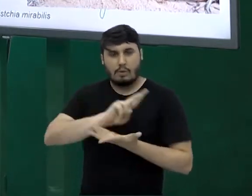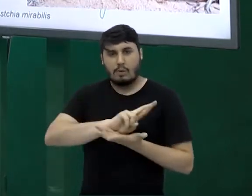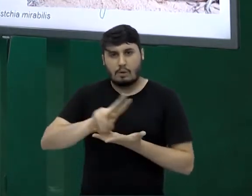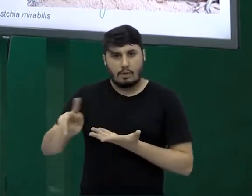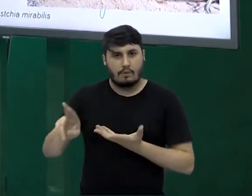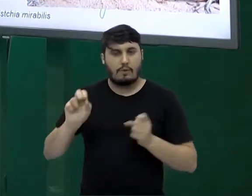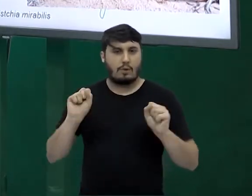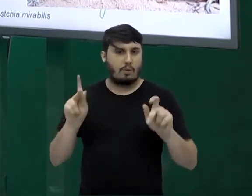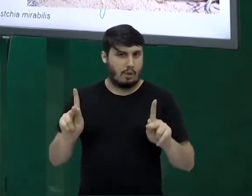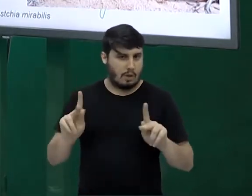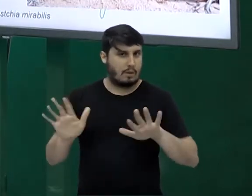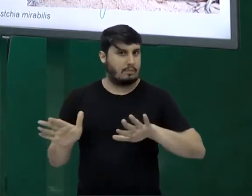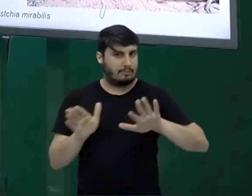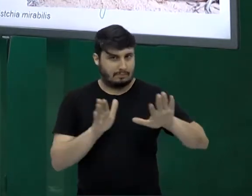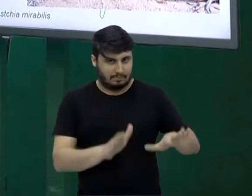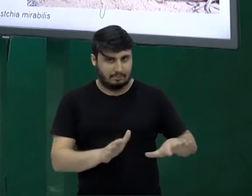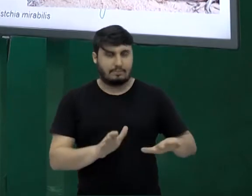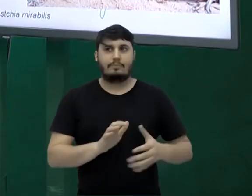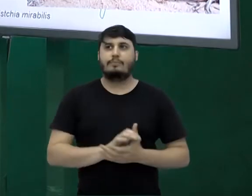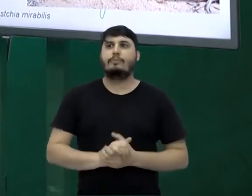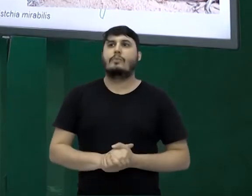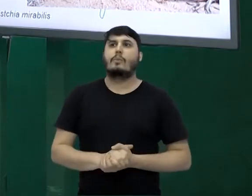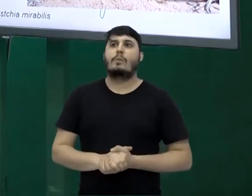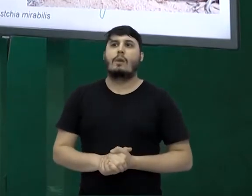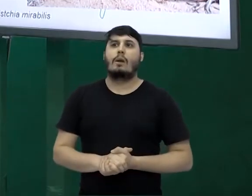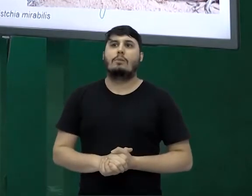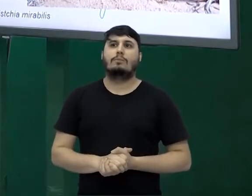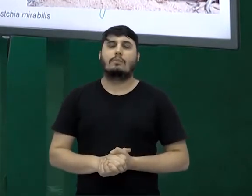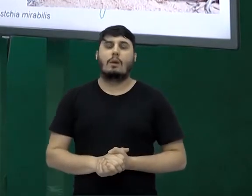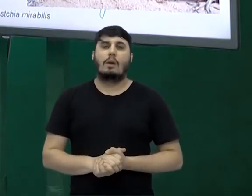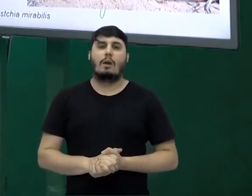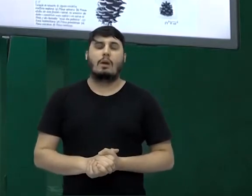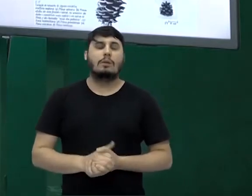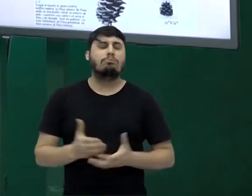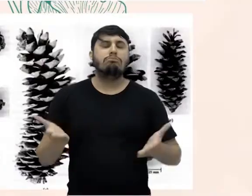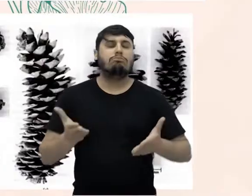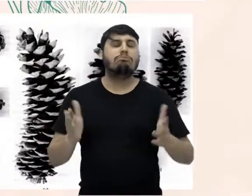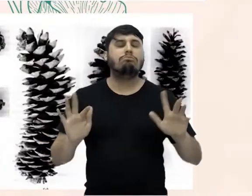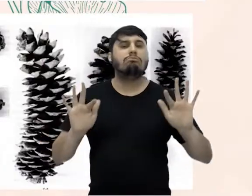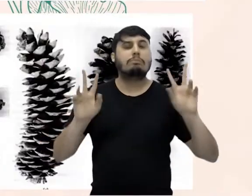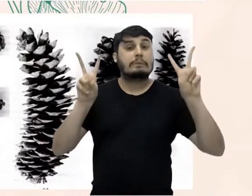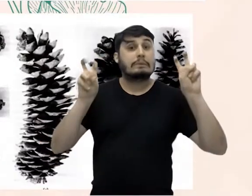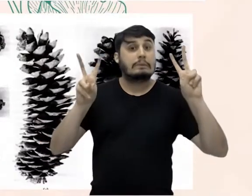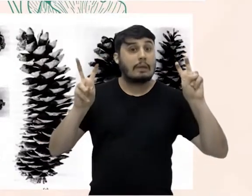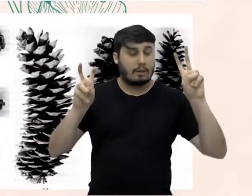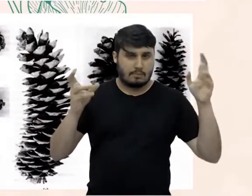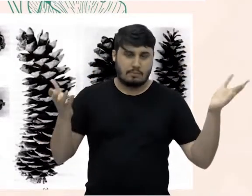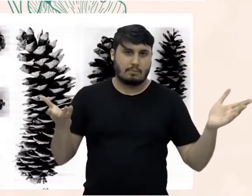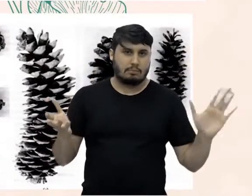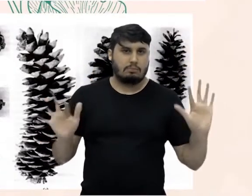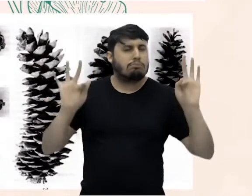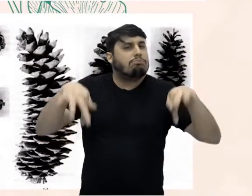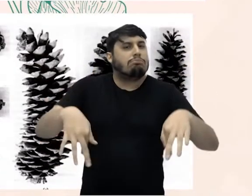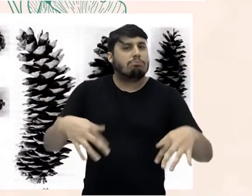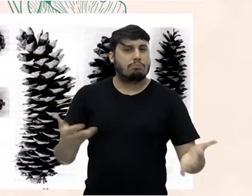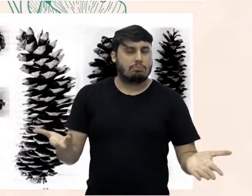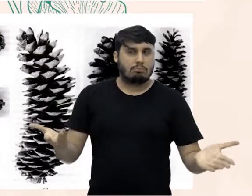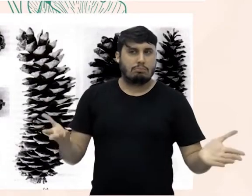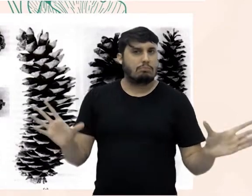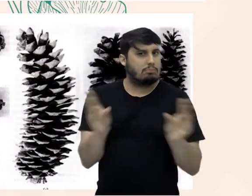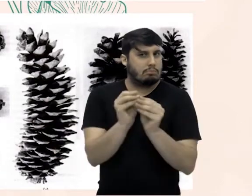coniferófita, ginkgófita e gnetófita. Beleza? Fechou aí? Para fechar essa parte